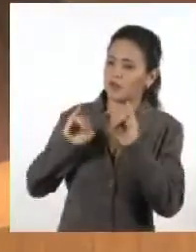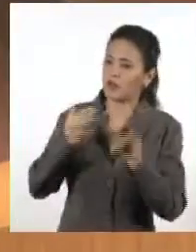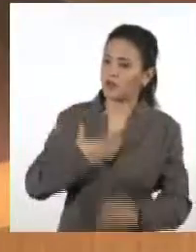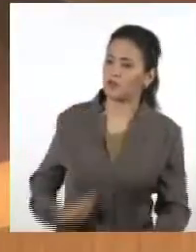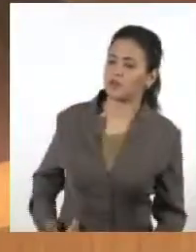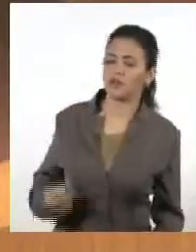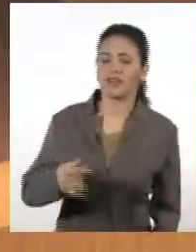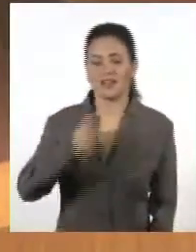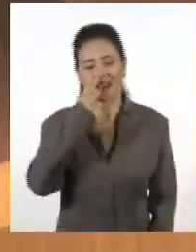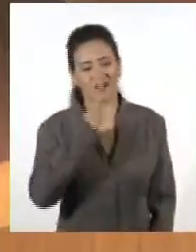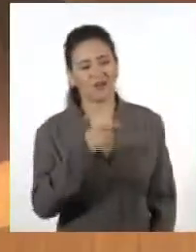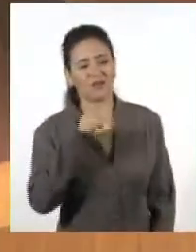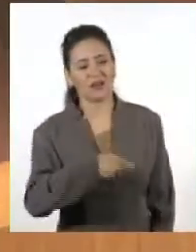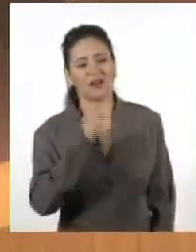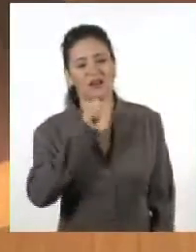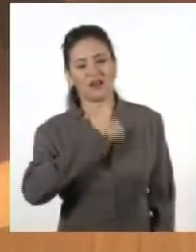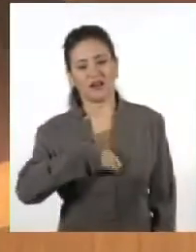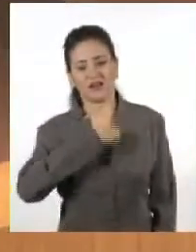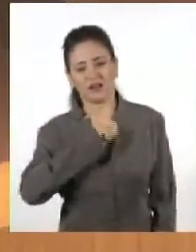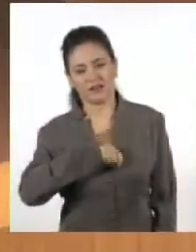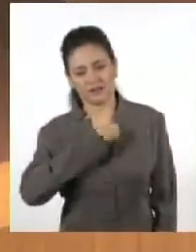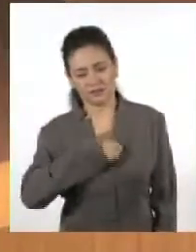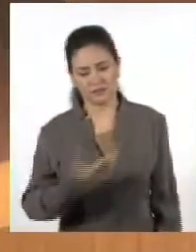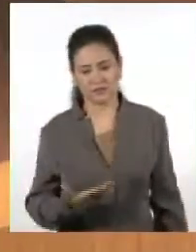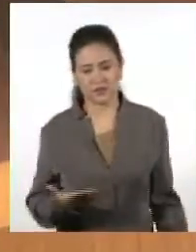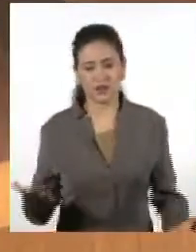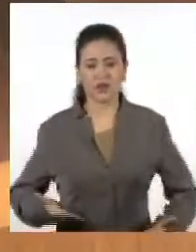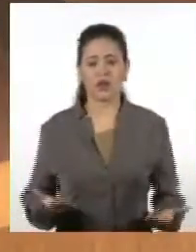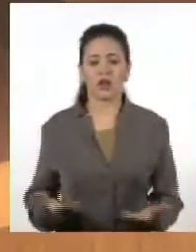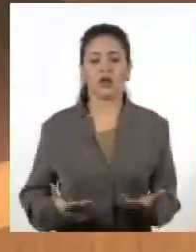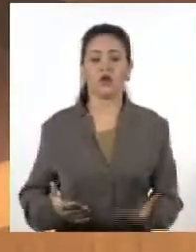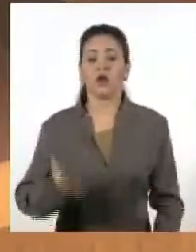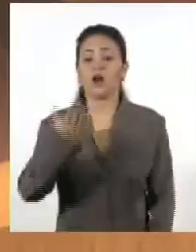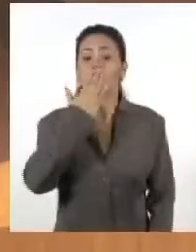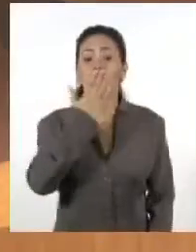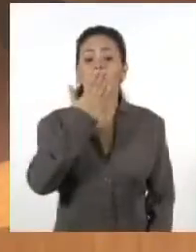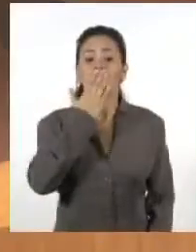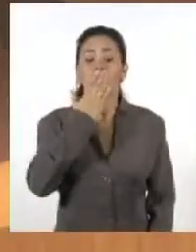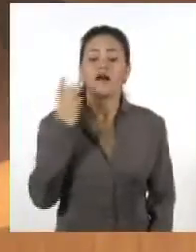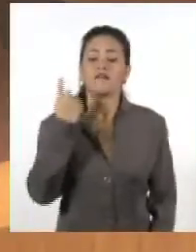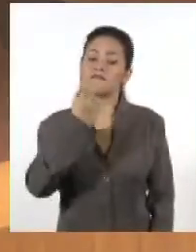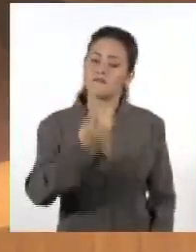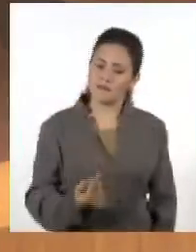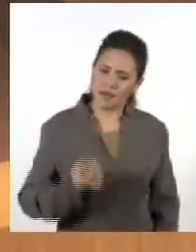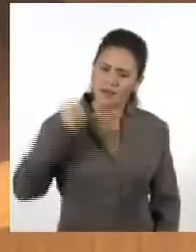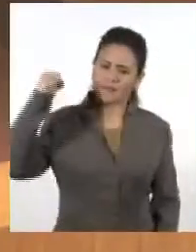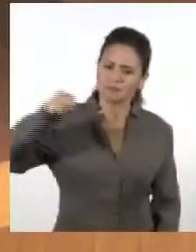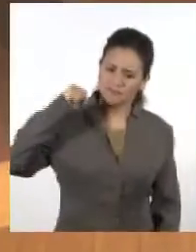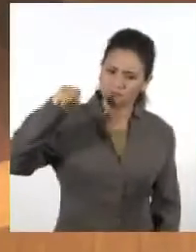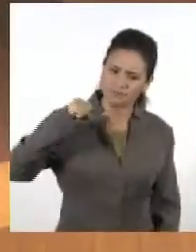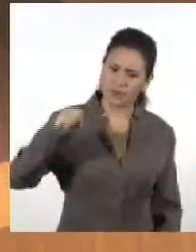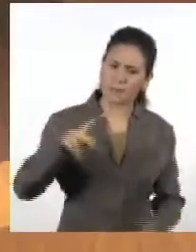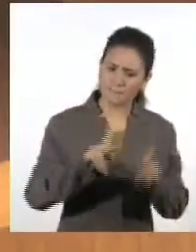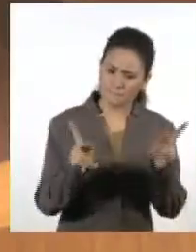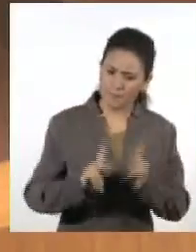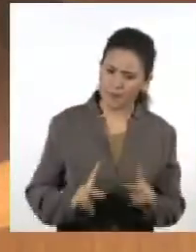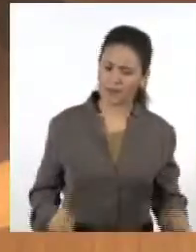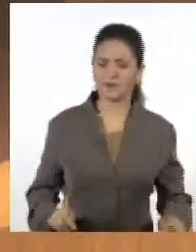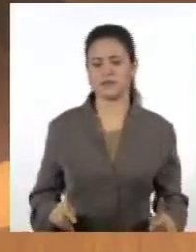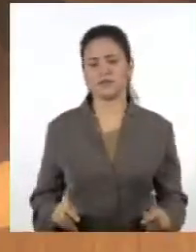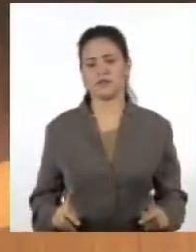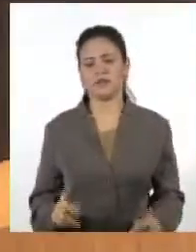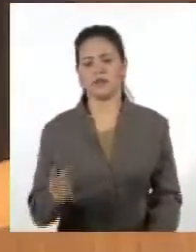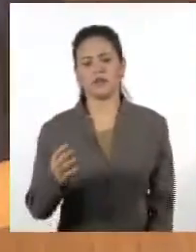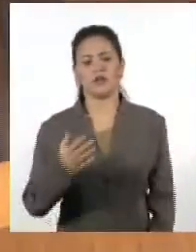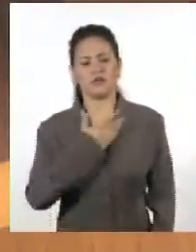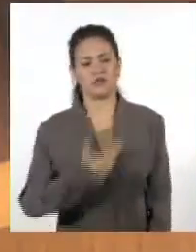agora os índios de fazer uma manifestação pacífica aqui na assembléia na frente do palácio dos leões o governador diz que é porque os